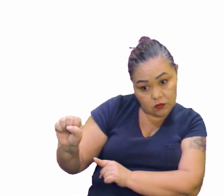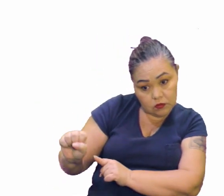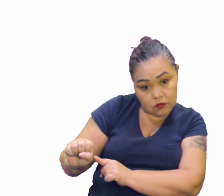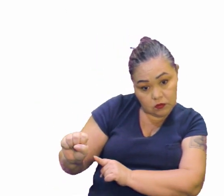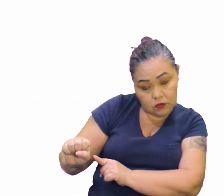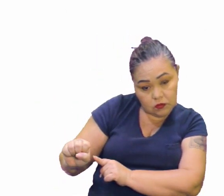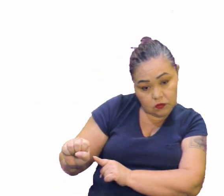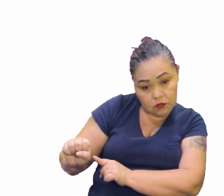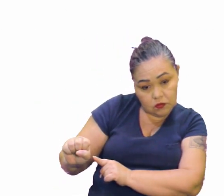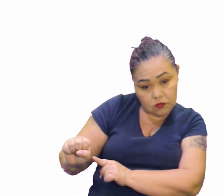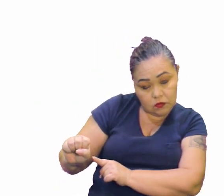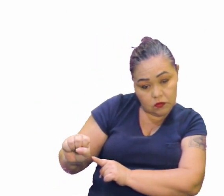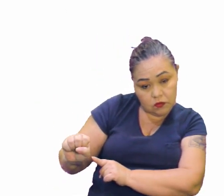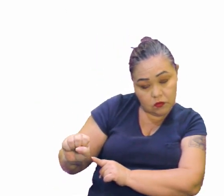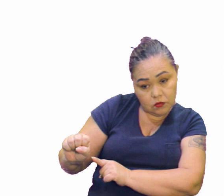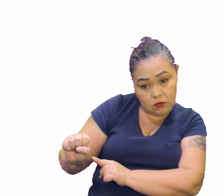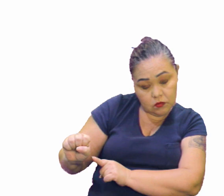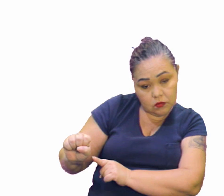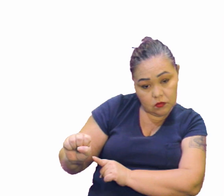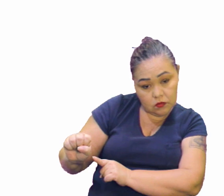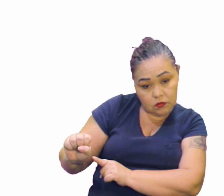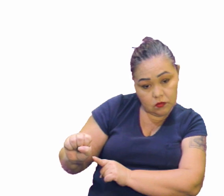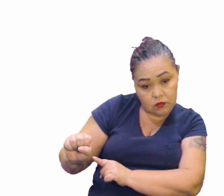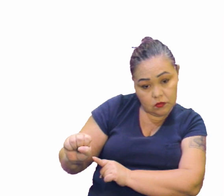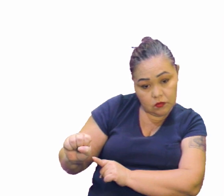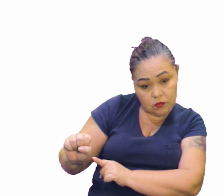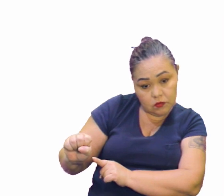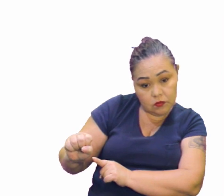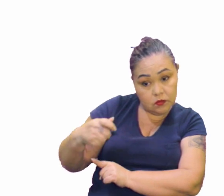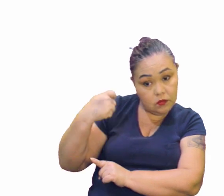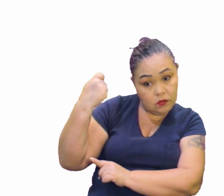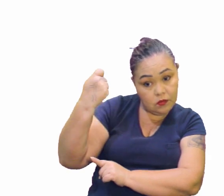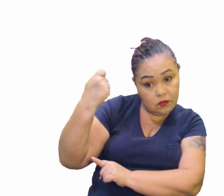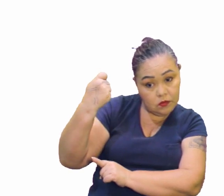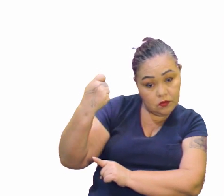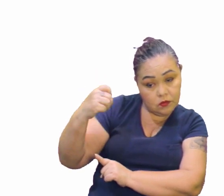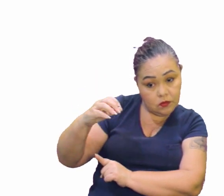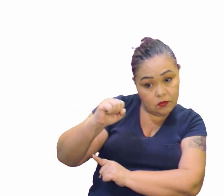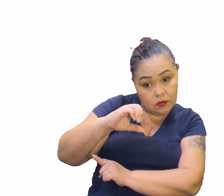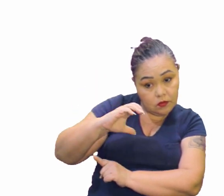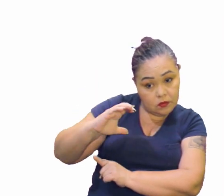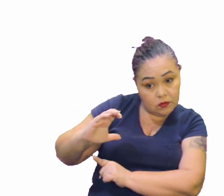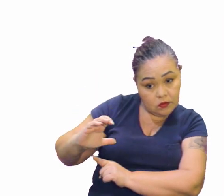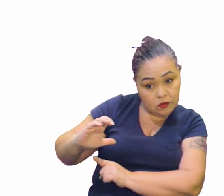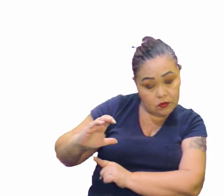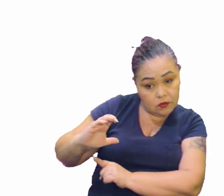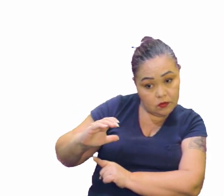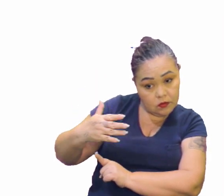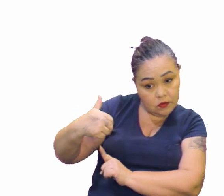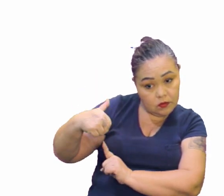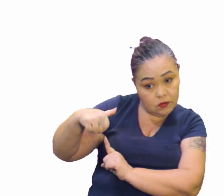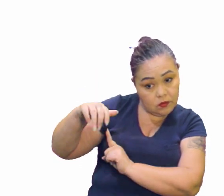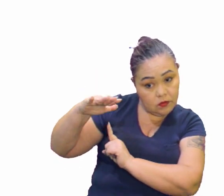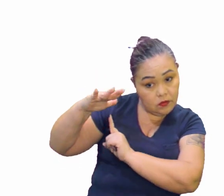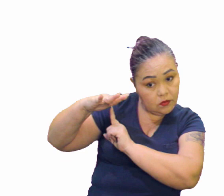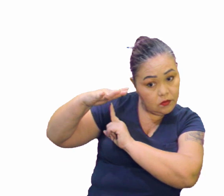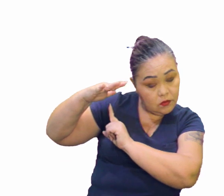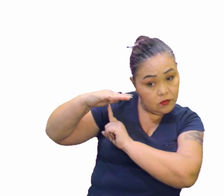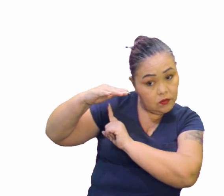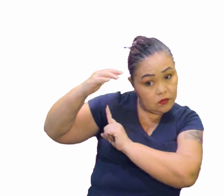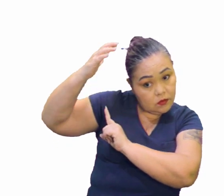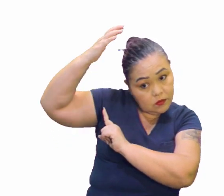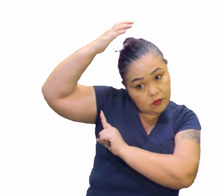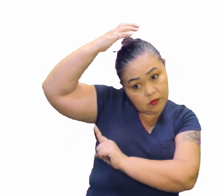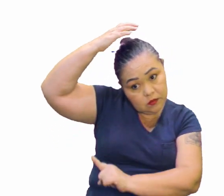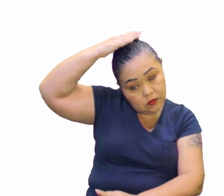Brasil. Quem está lá no sul do Brasil? Rio Grande do Sul, Santa Catarina e o Paraná. E ainda